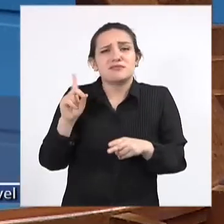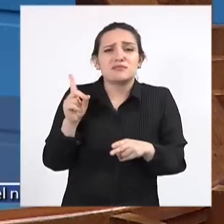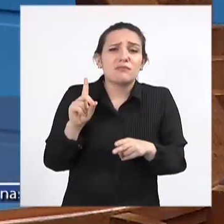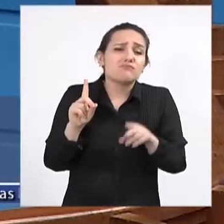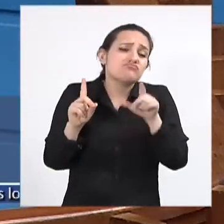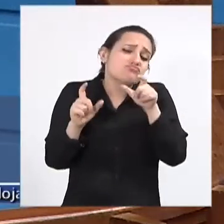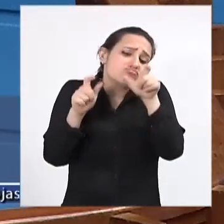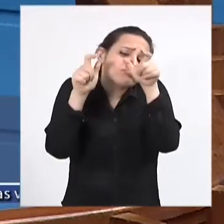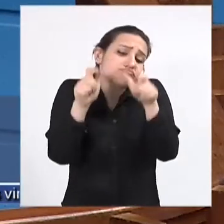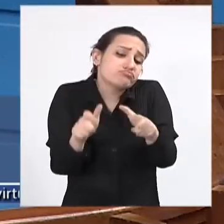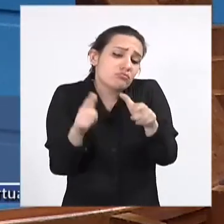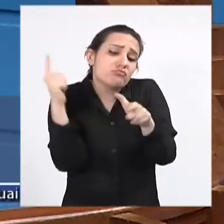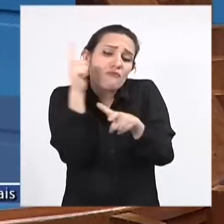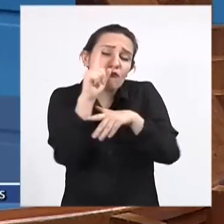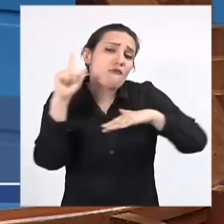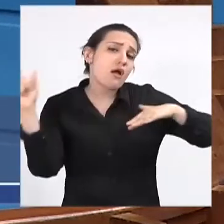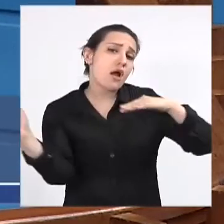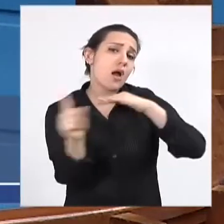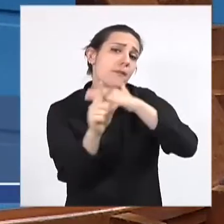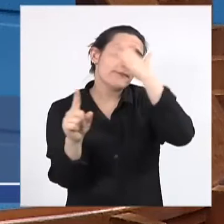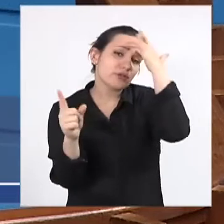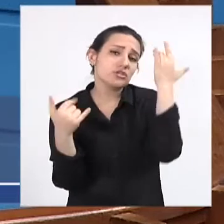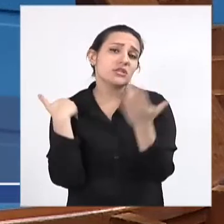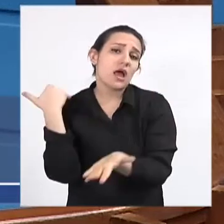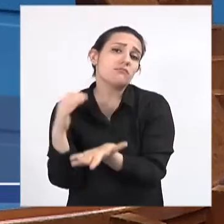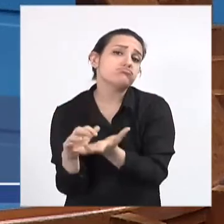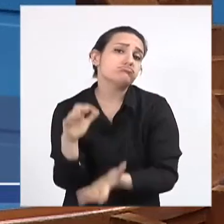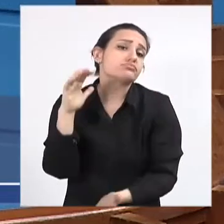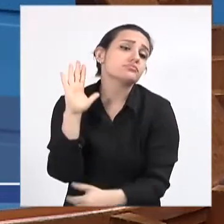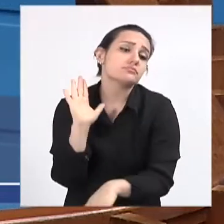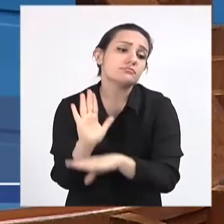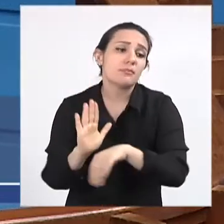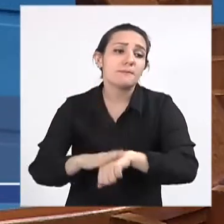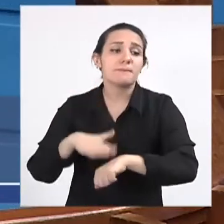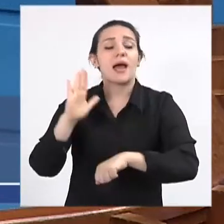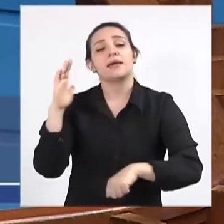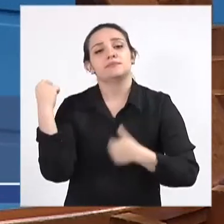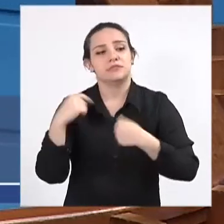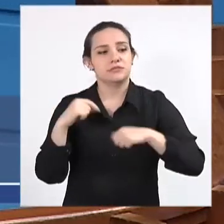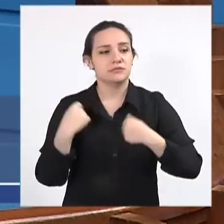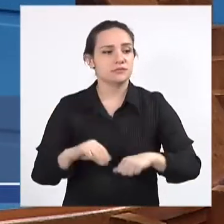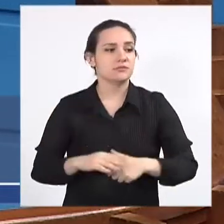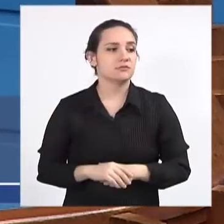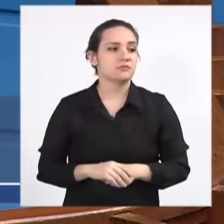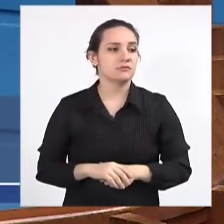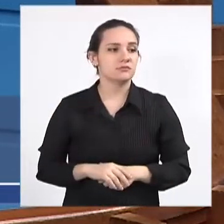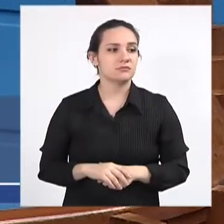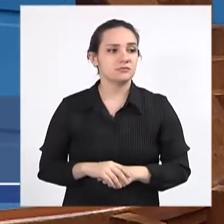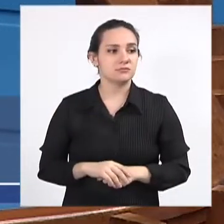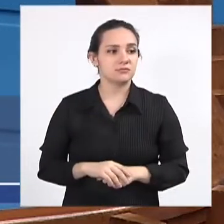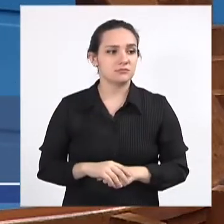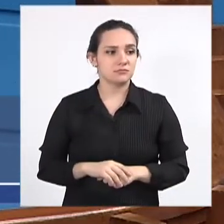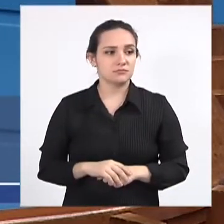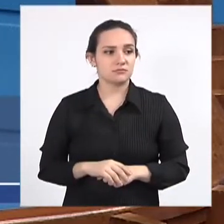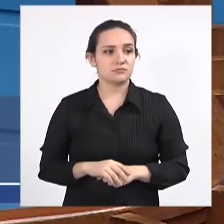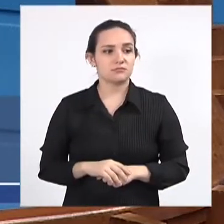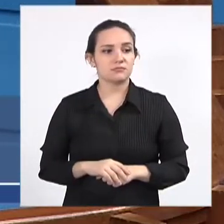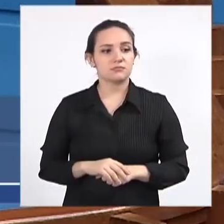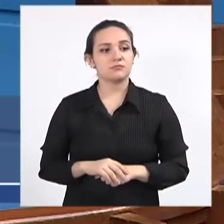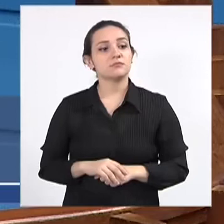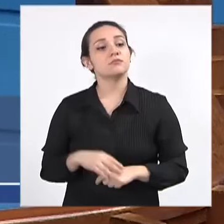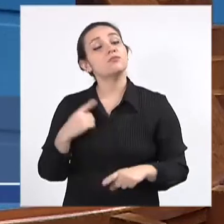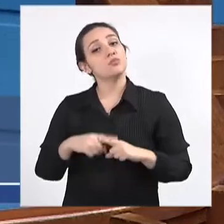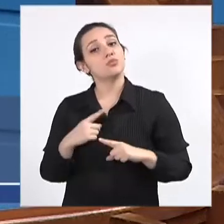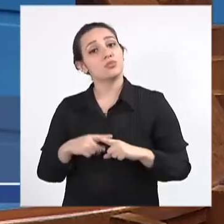saúde que possa atender as pessoas mais idosas naquilo que elas mais precisam. Porque além dessa questão física, tem